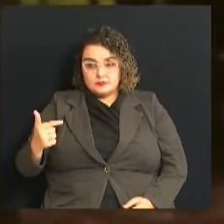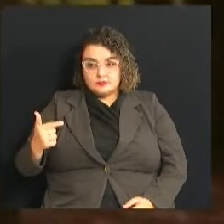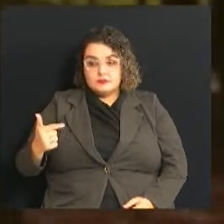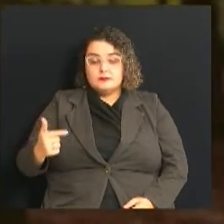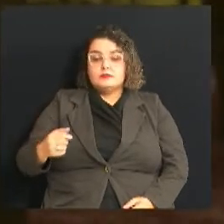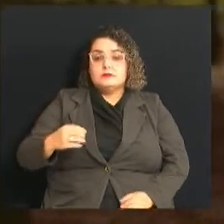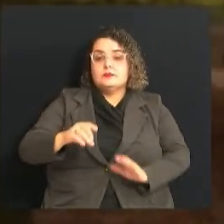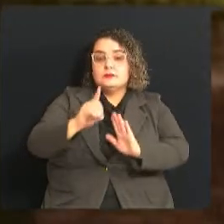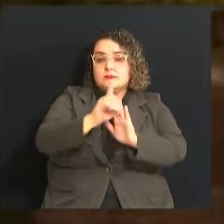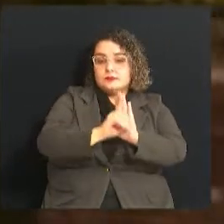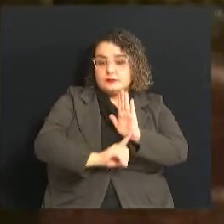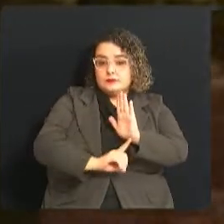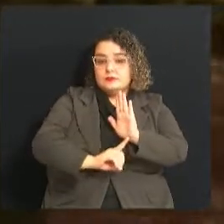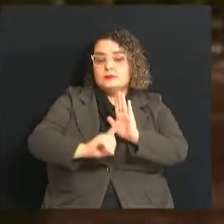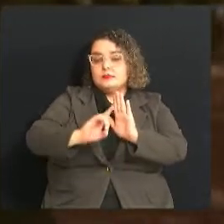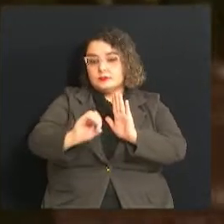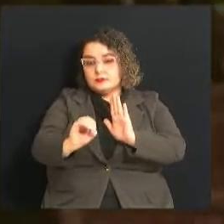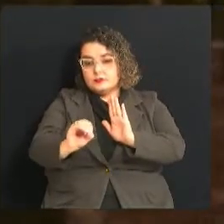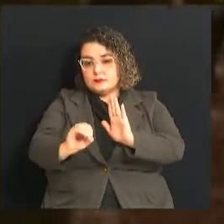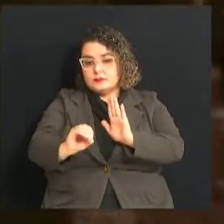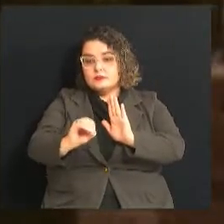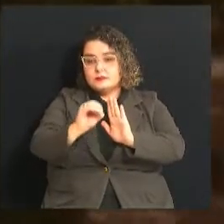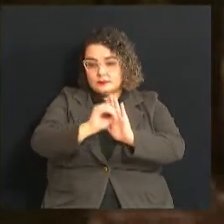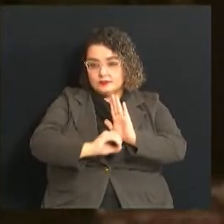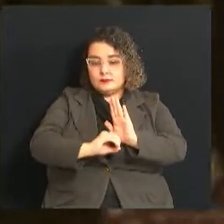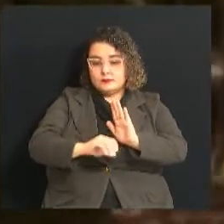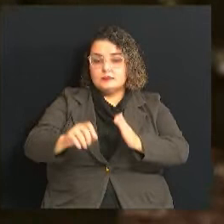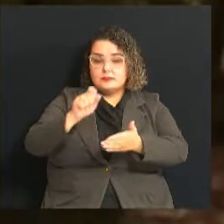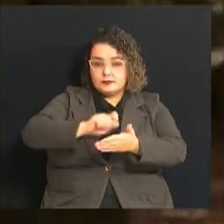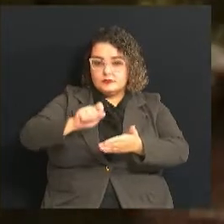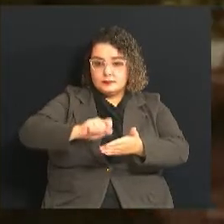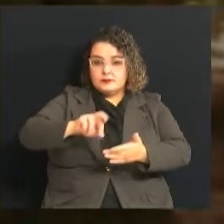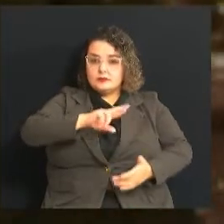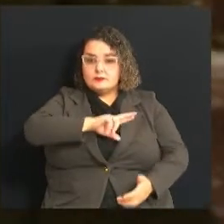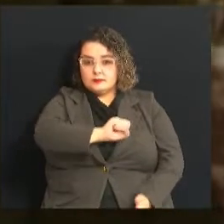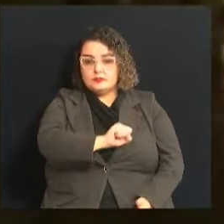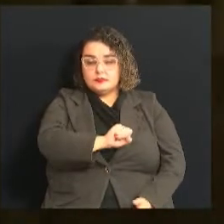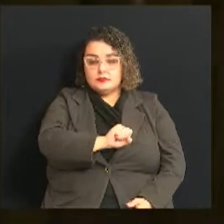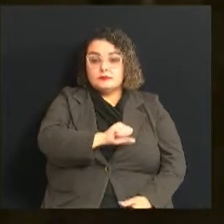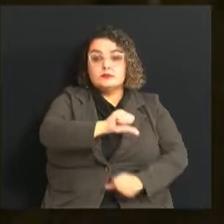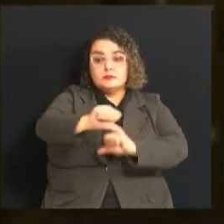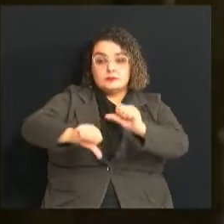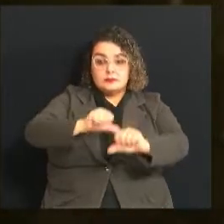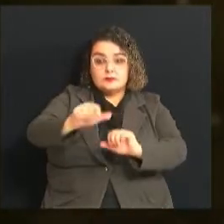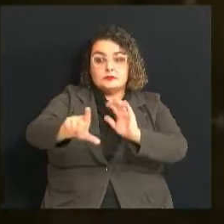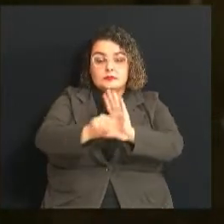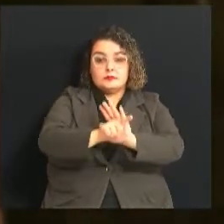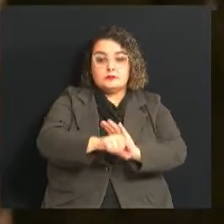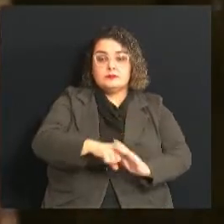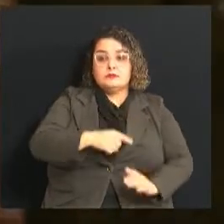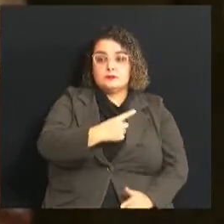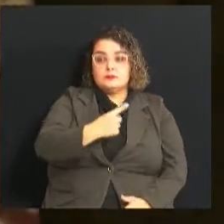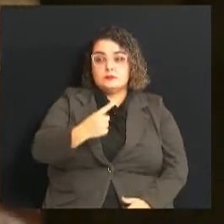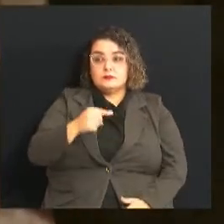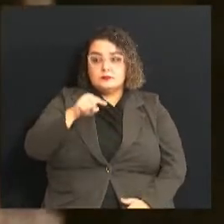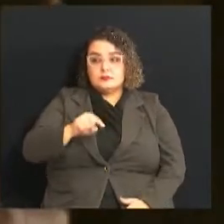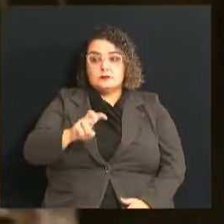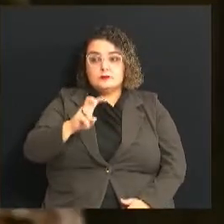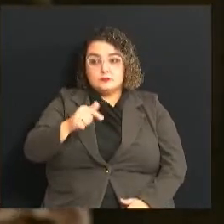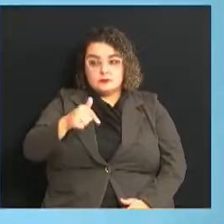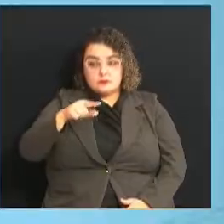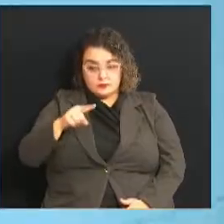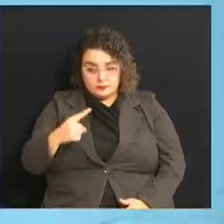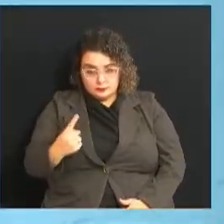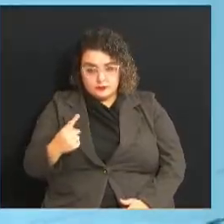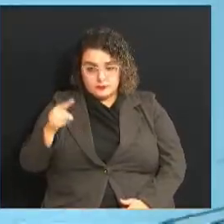do dia 19 de maio, de autoria do vereador Luiz Rossini, altera a Lei 11.571, de